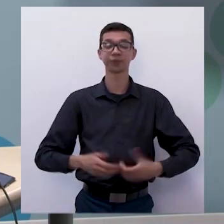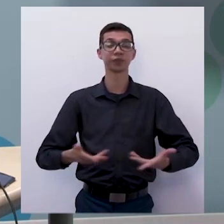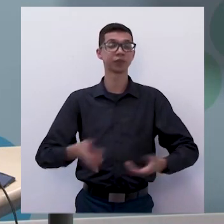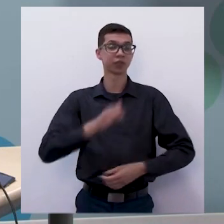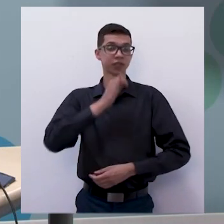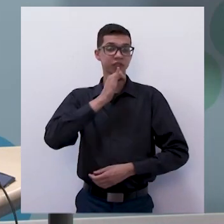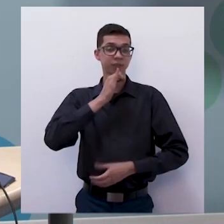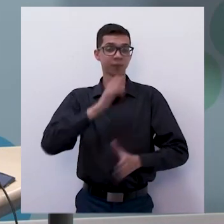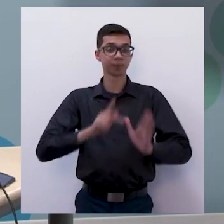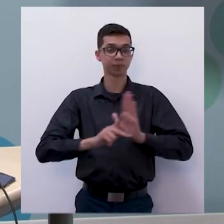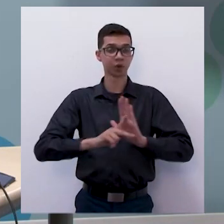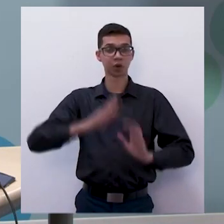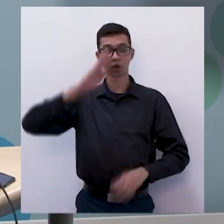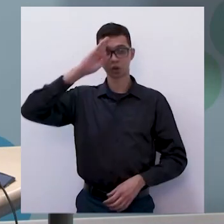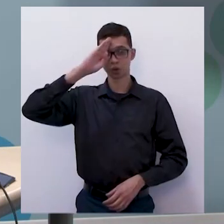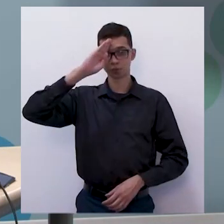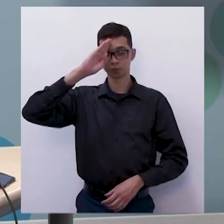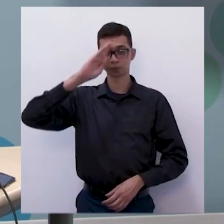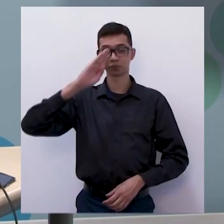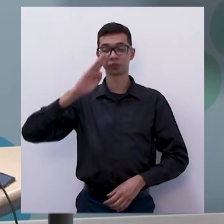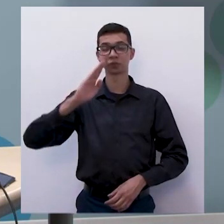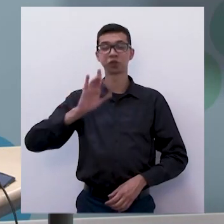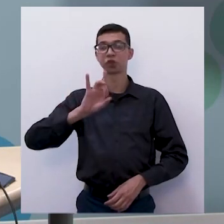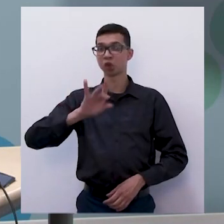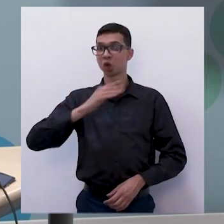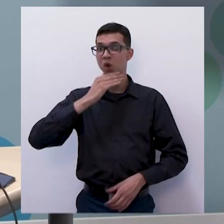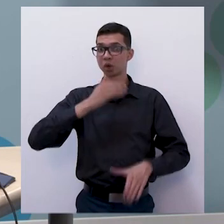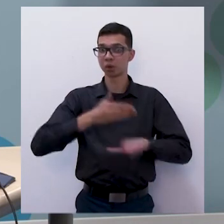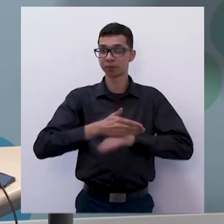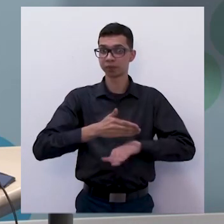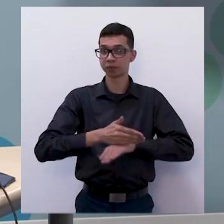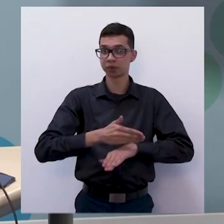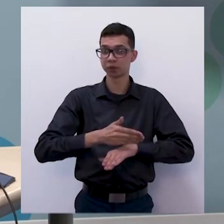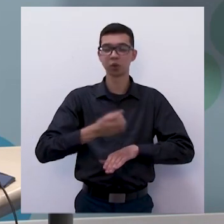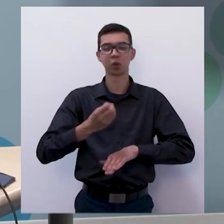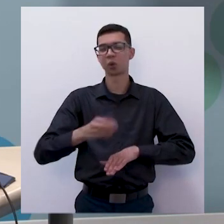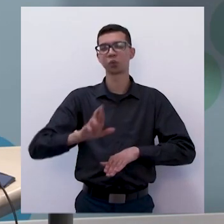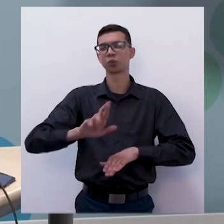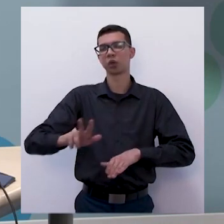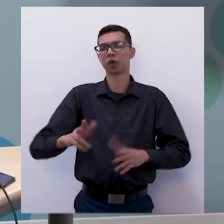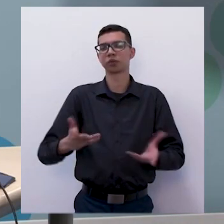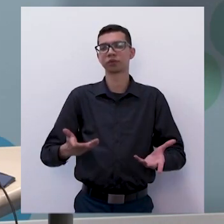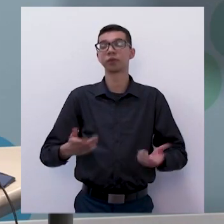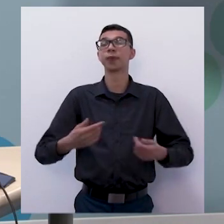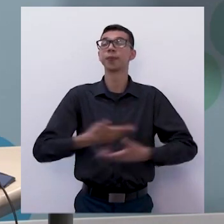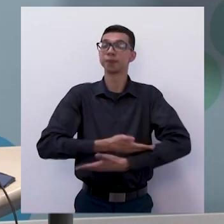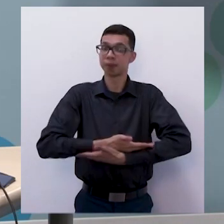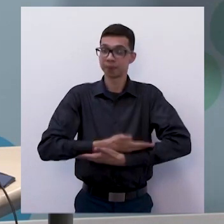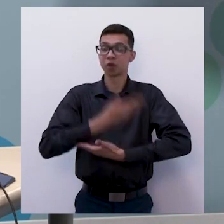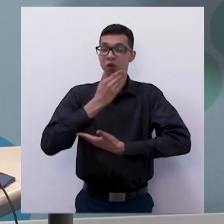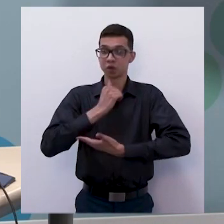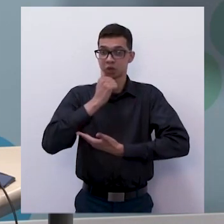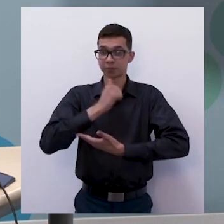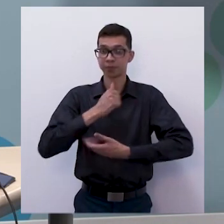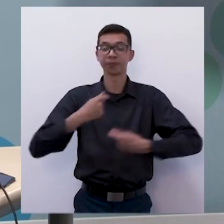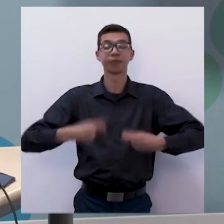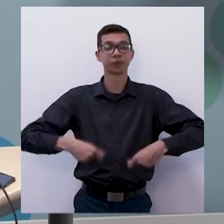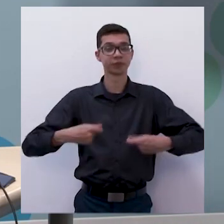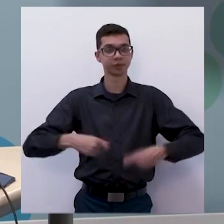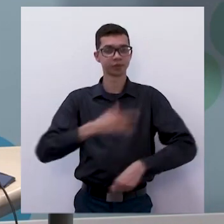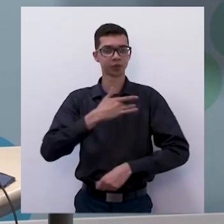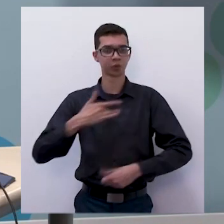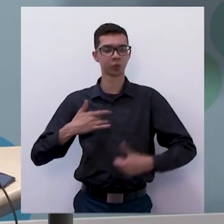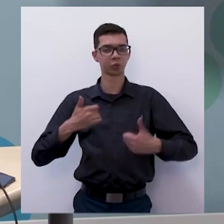membro do exército, que era só os homens que participavam ou não, o bebê tinha que ter uma boa saúde, tinha que estar ali dentro dos